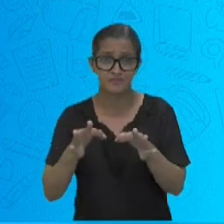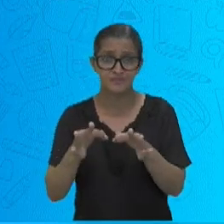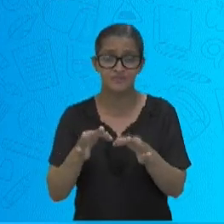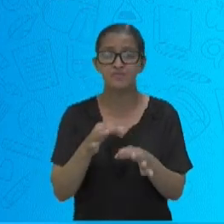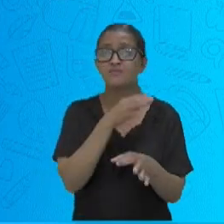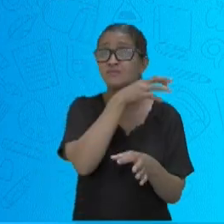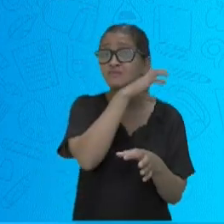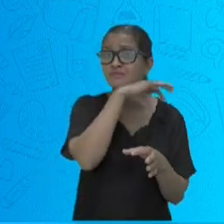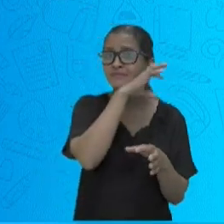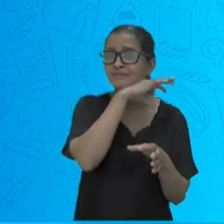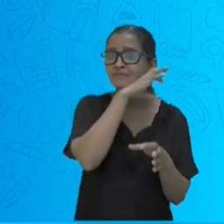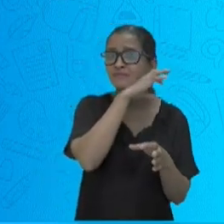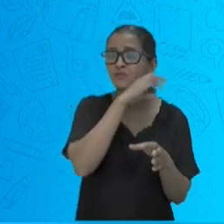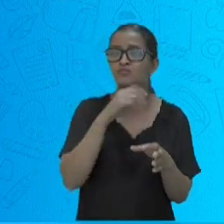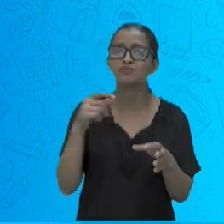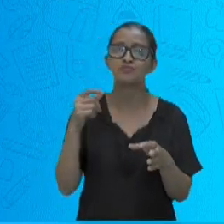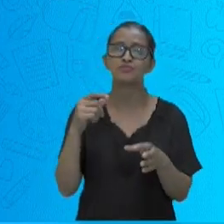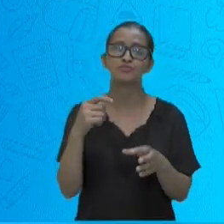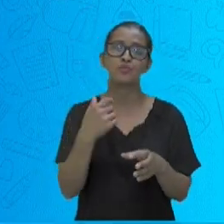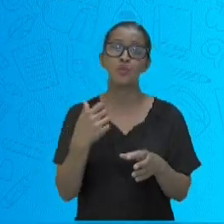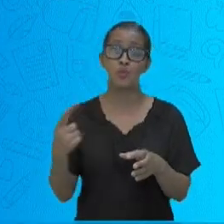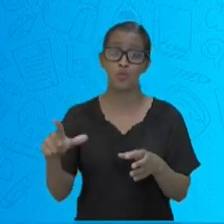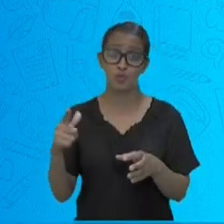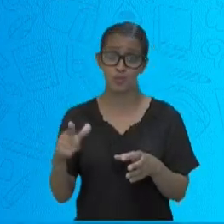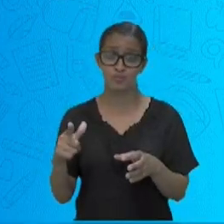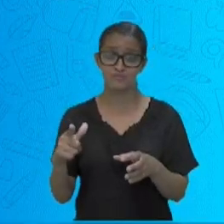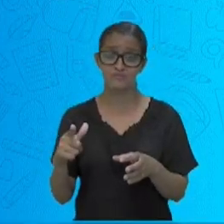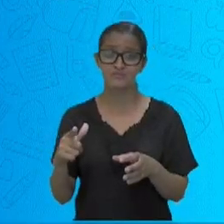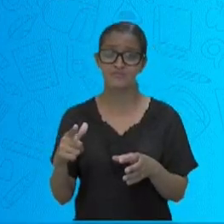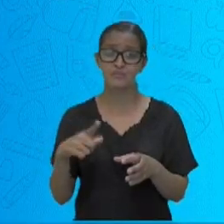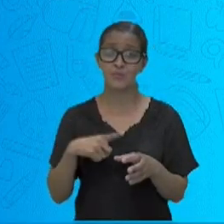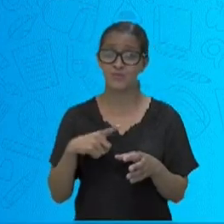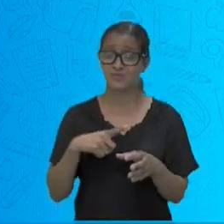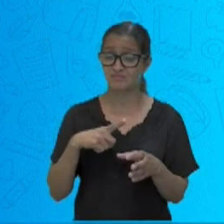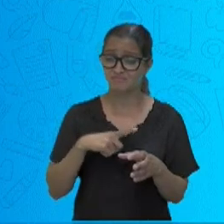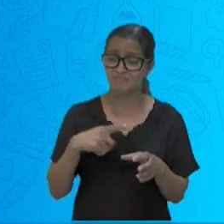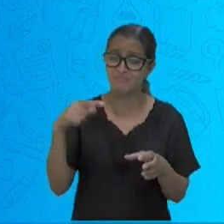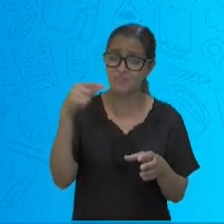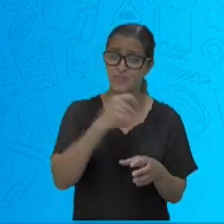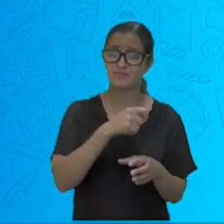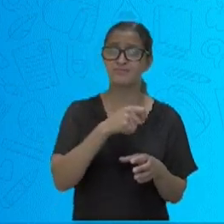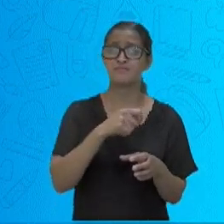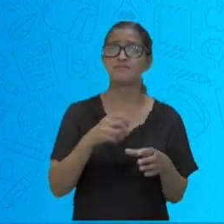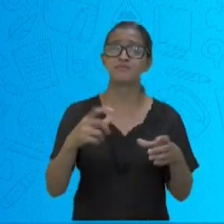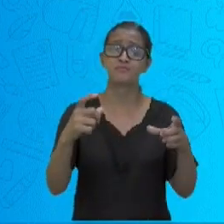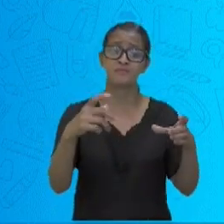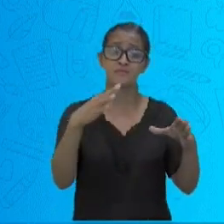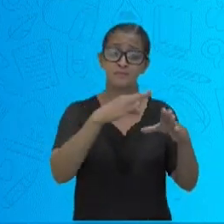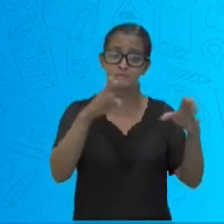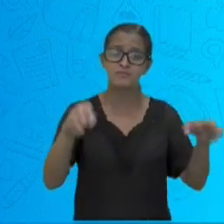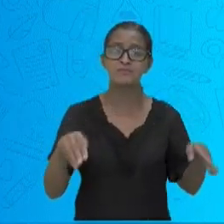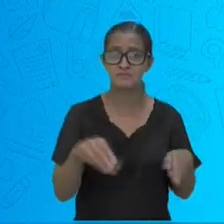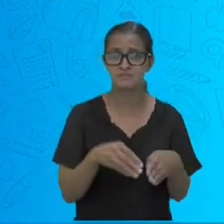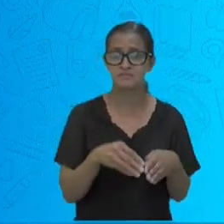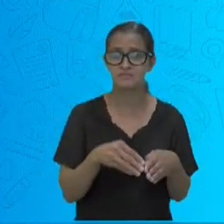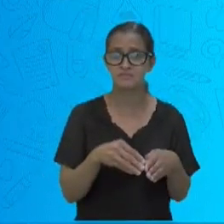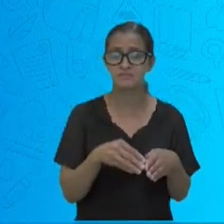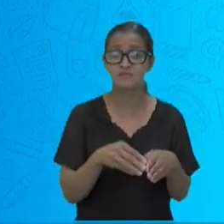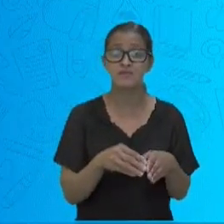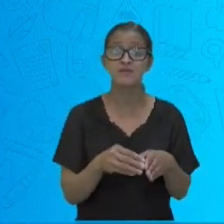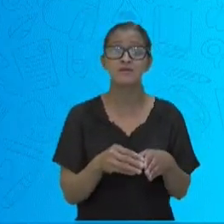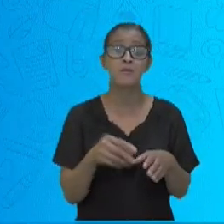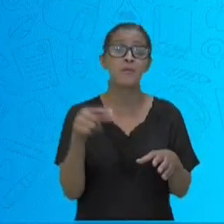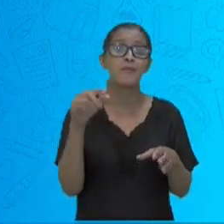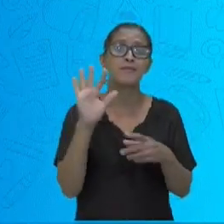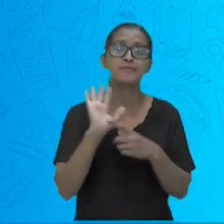B. O que é um gráfico? O gráfico nada mais é do que colocar todas as